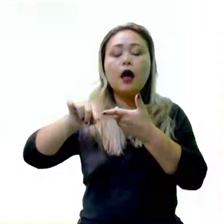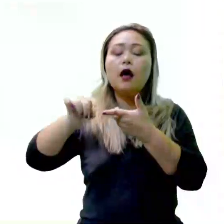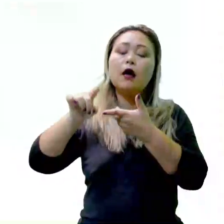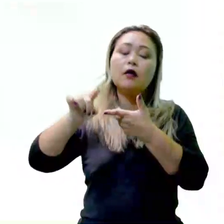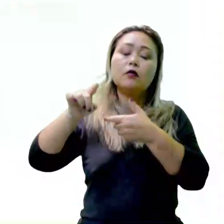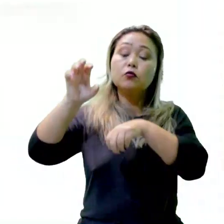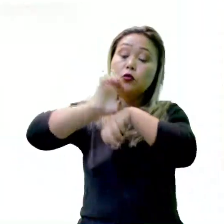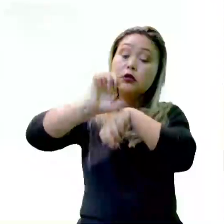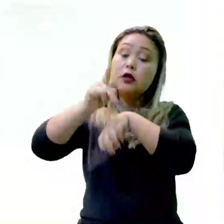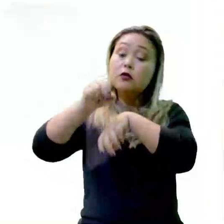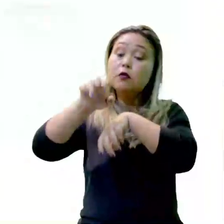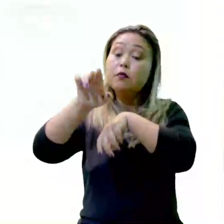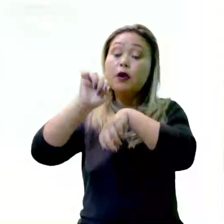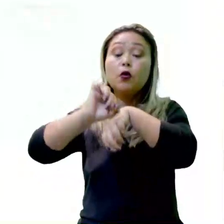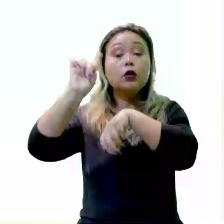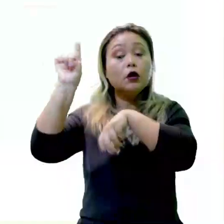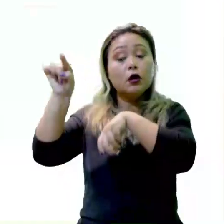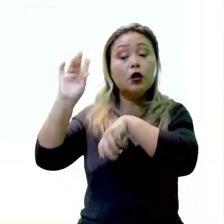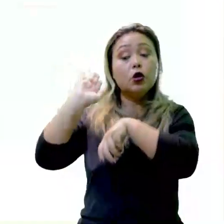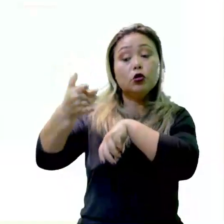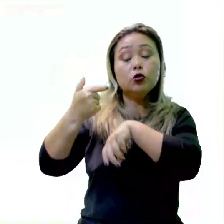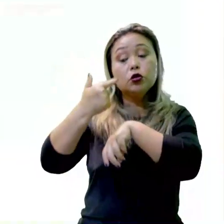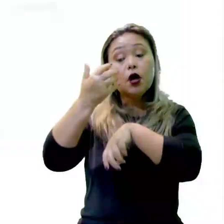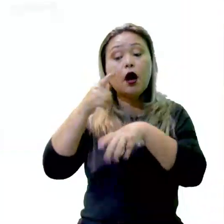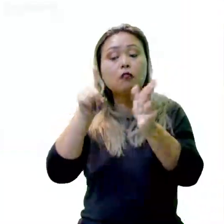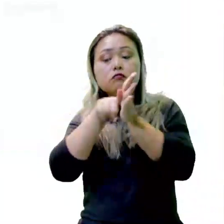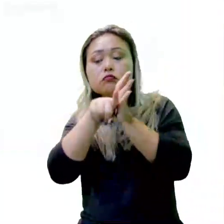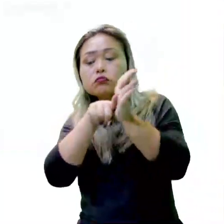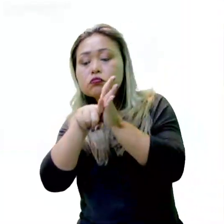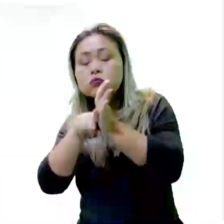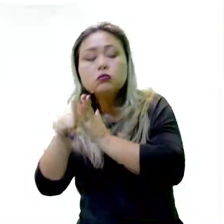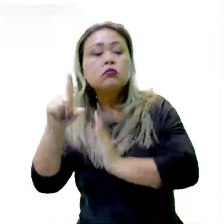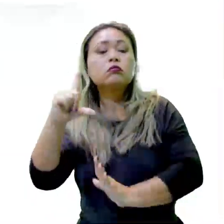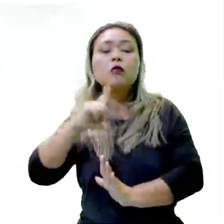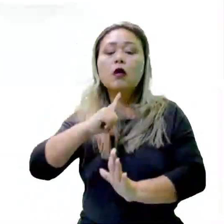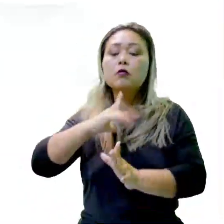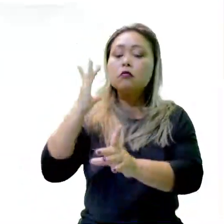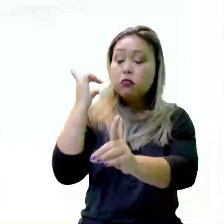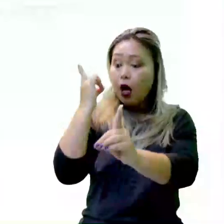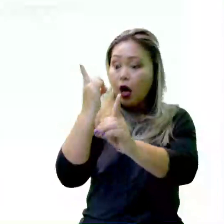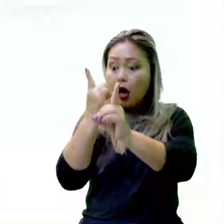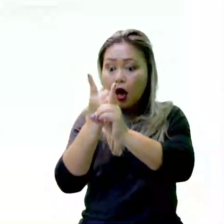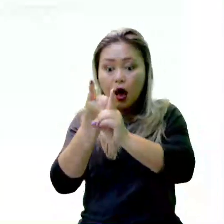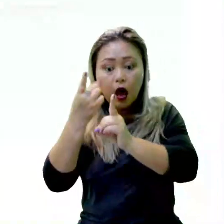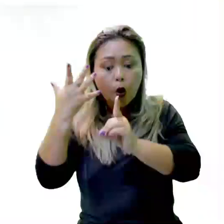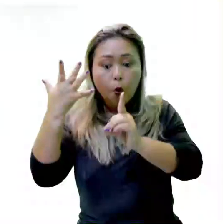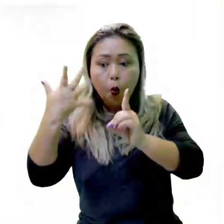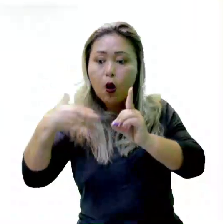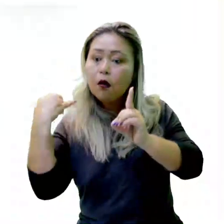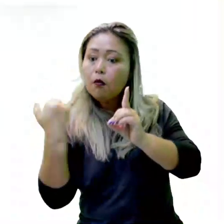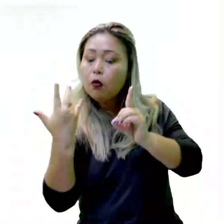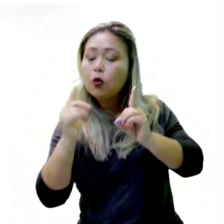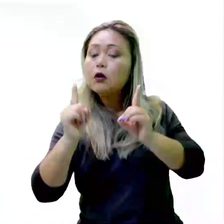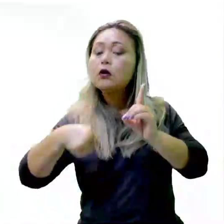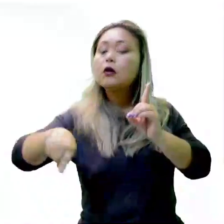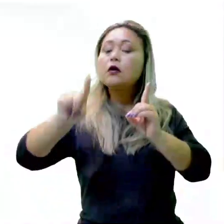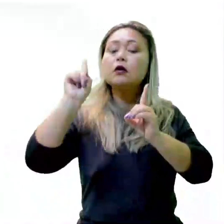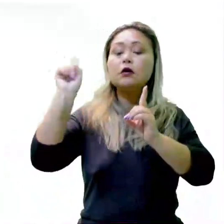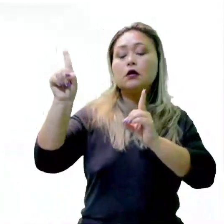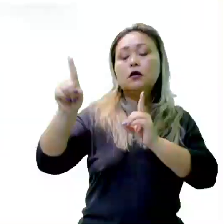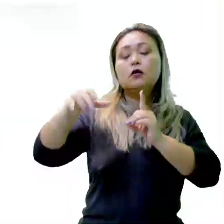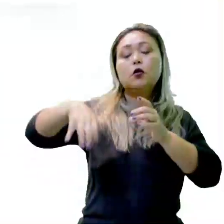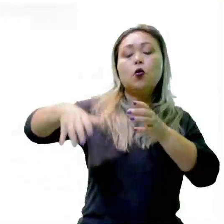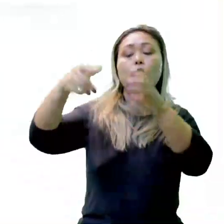Piauí. Eu já investiguei que houve achados muito importantes aí